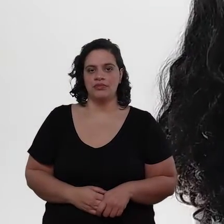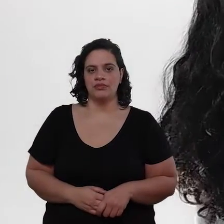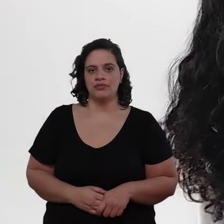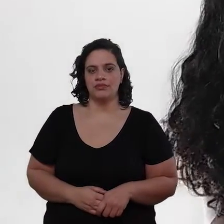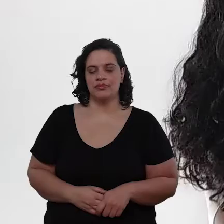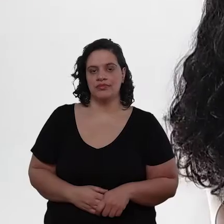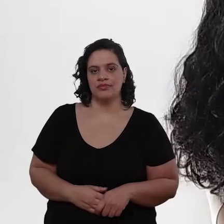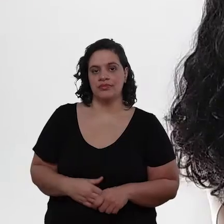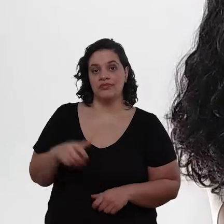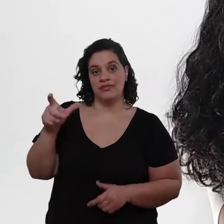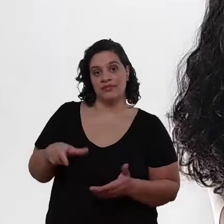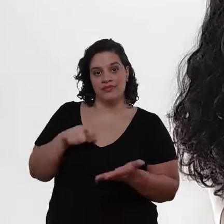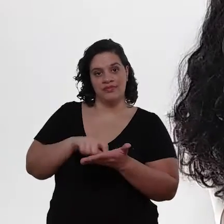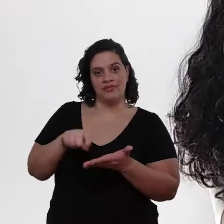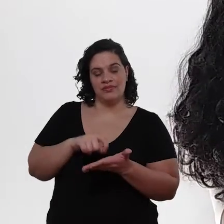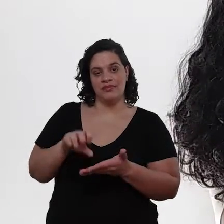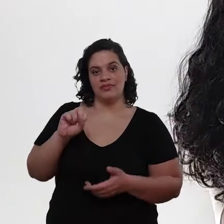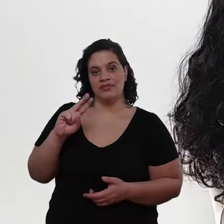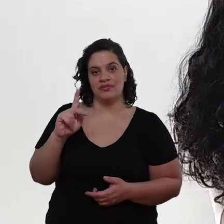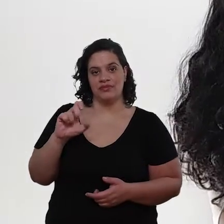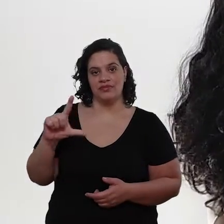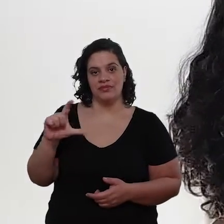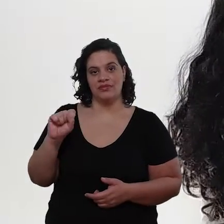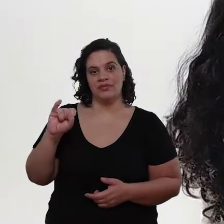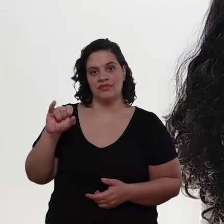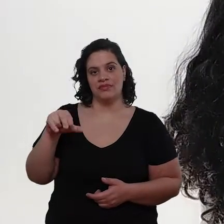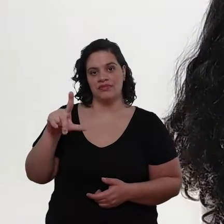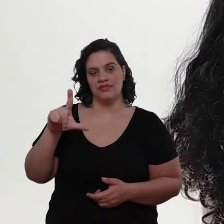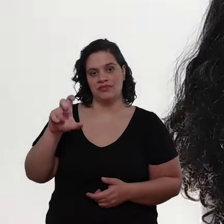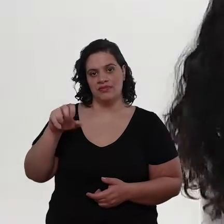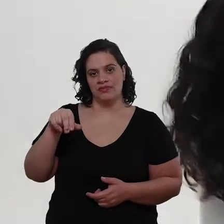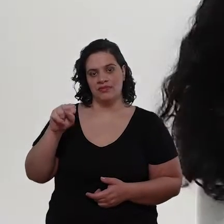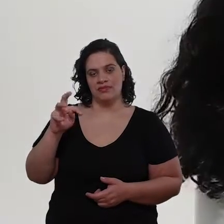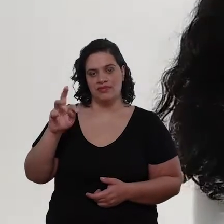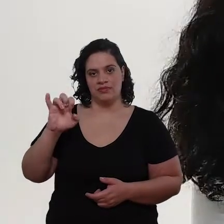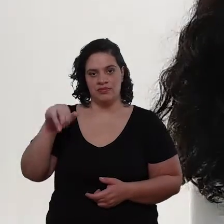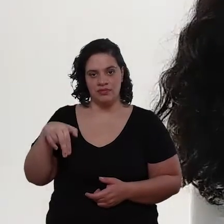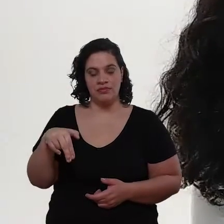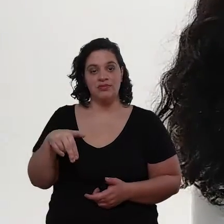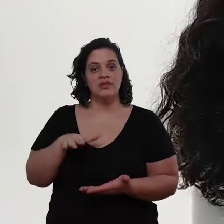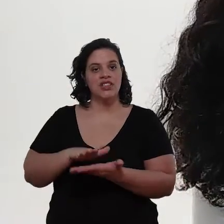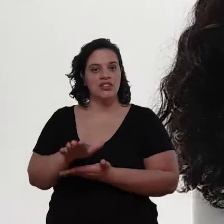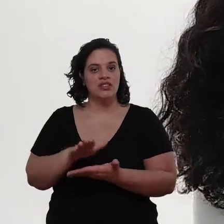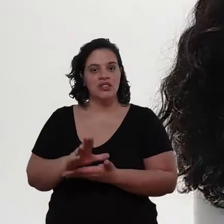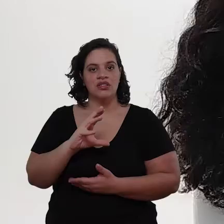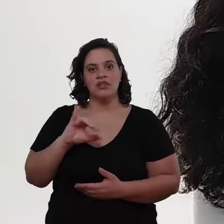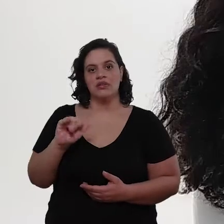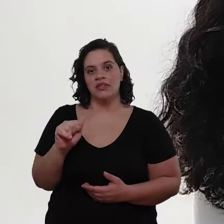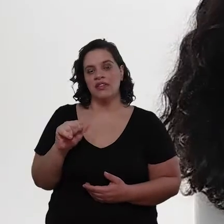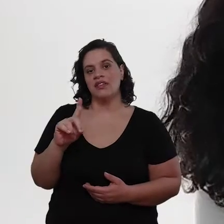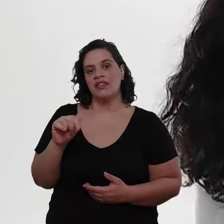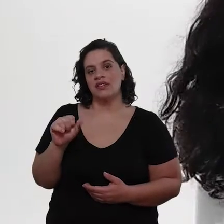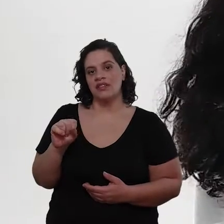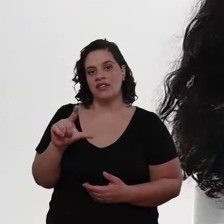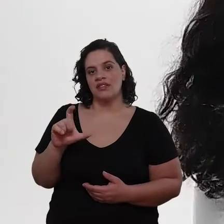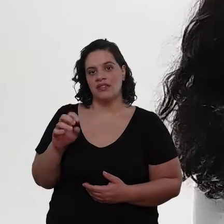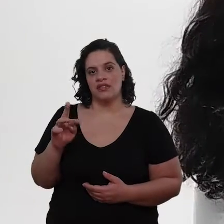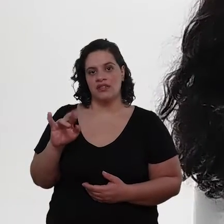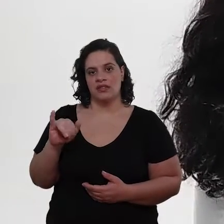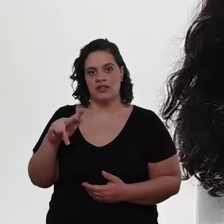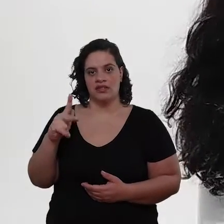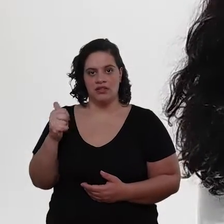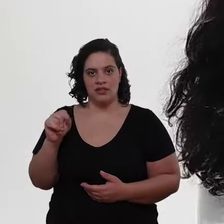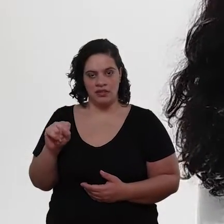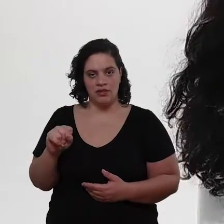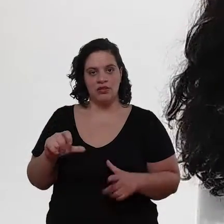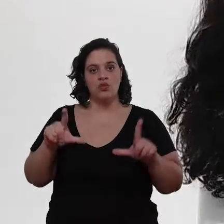foi escrito por Chelsea Verstein e a editora é a Companhia das Letrinhas. Este